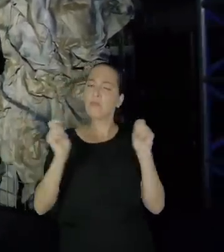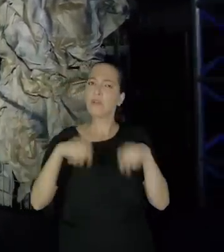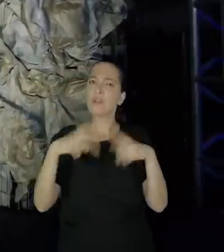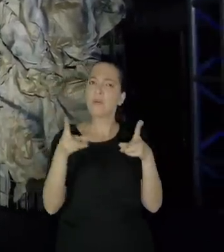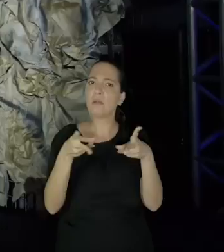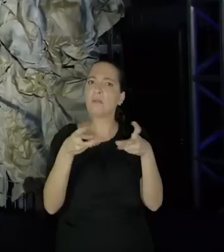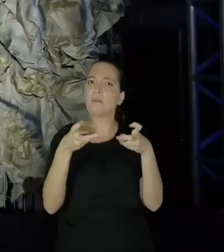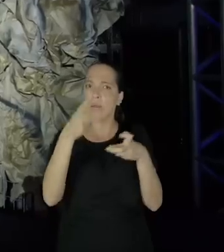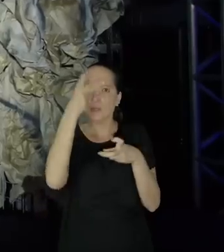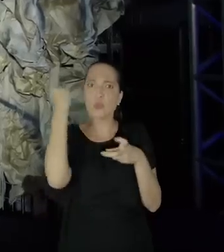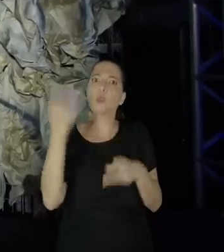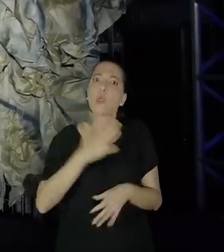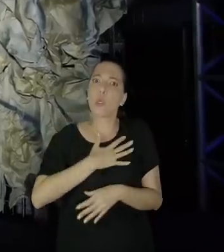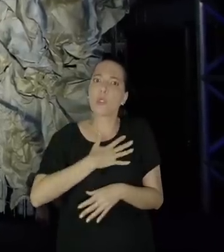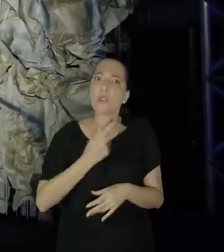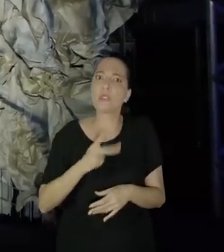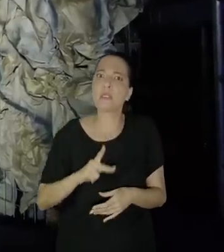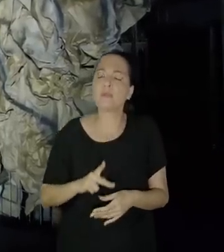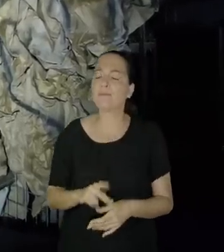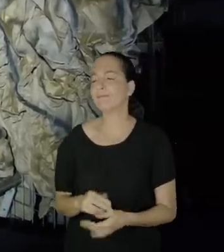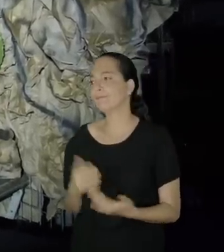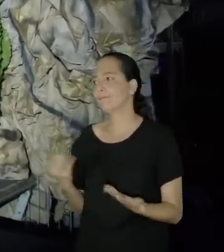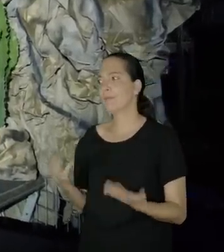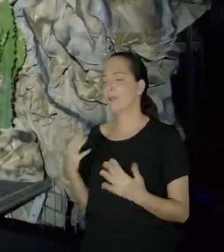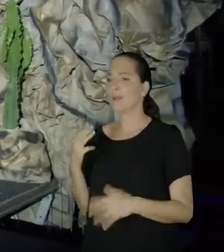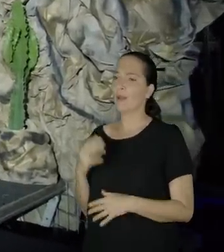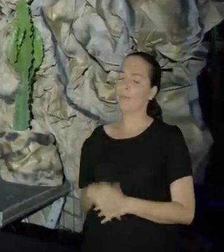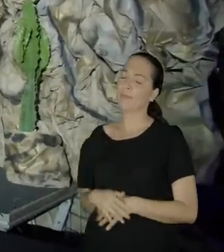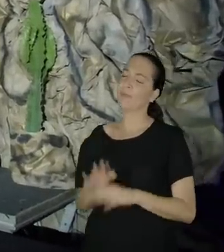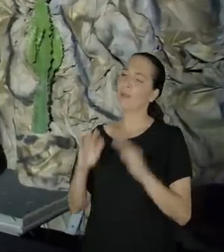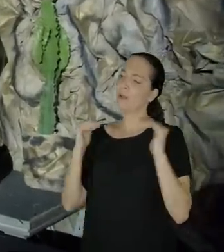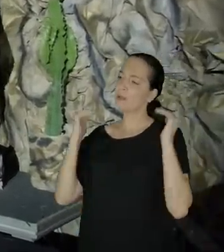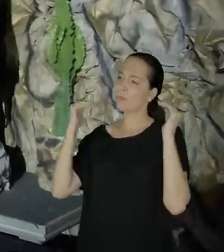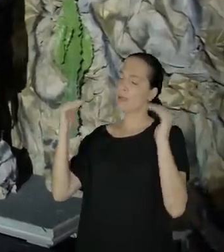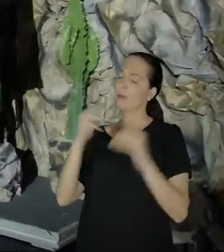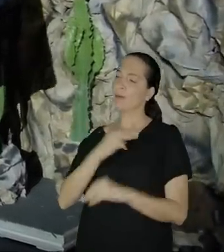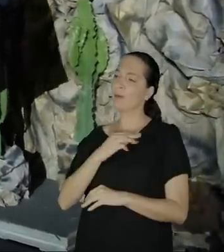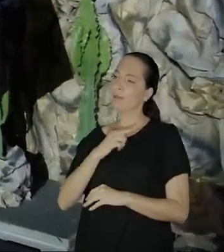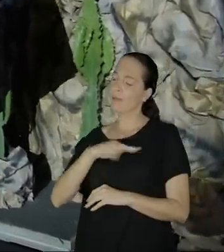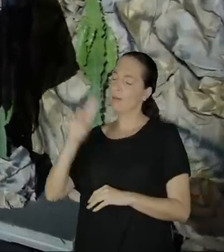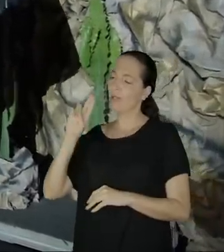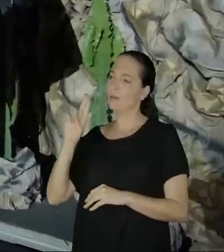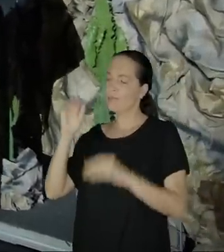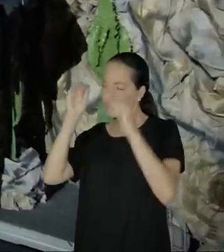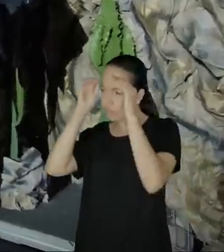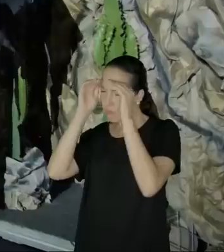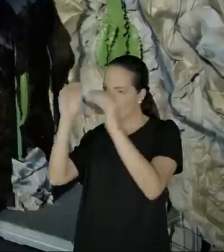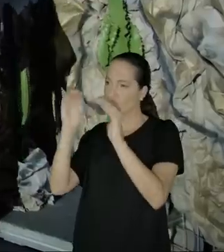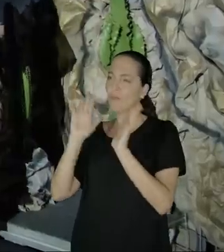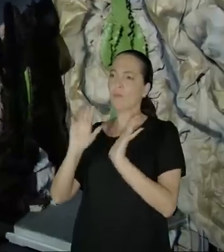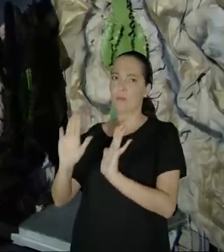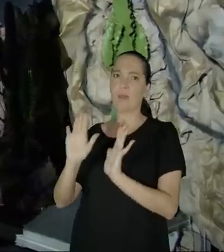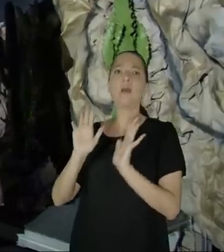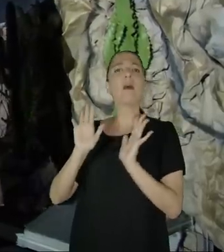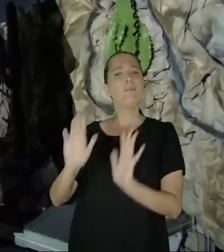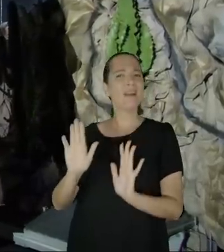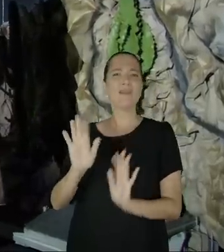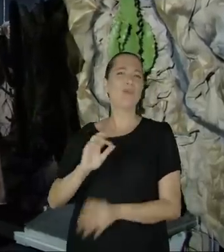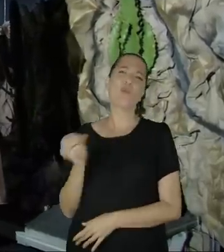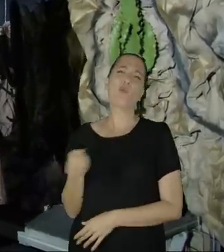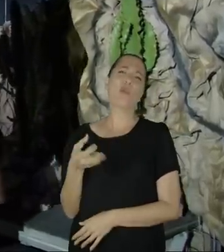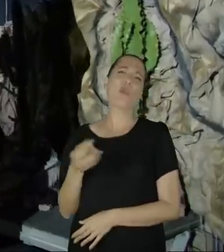corações. Mestre Nicodemos, com todo respeito, mas isso não é nenhuma